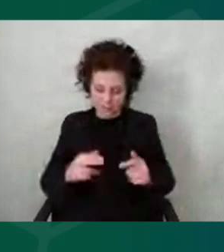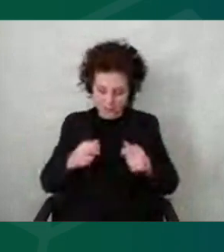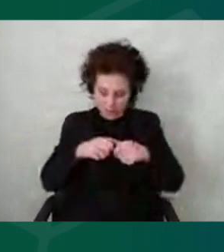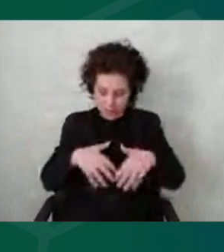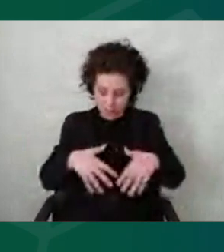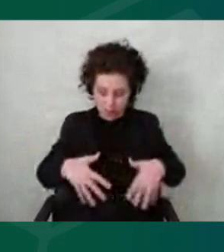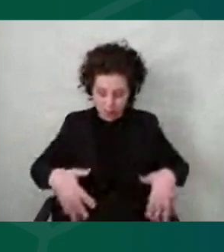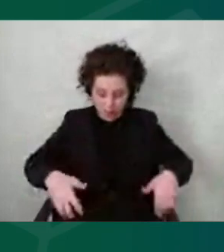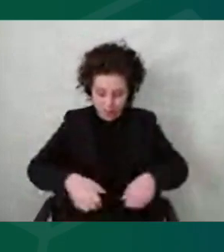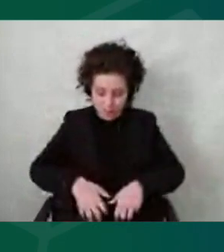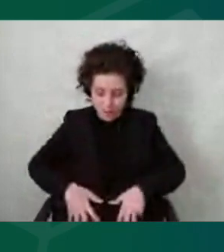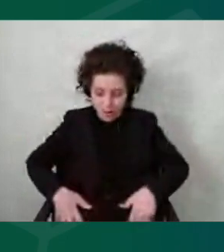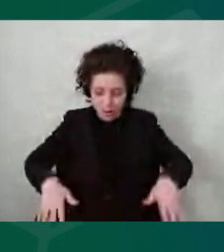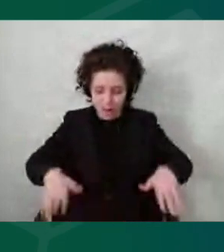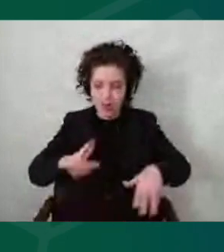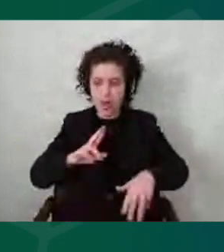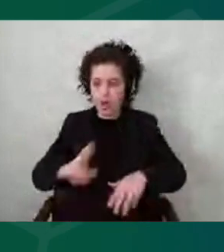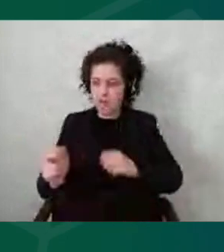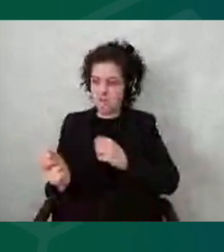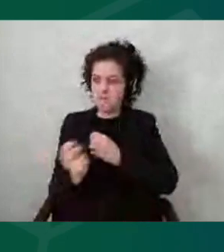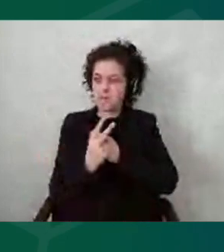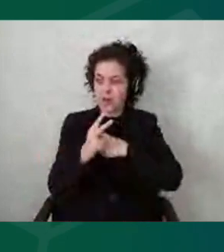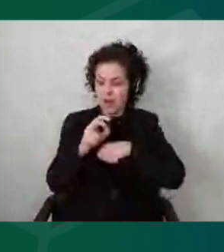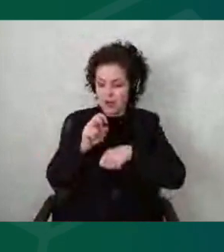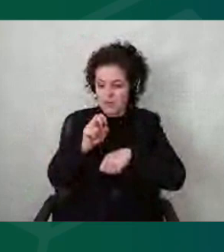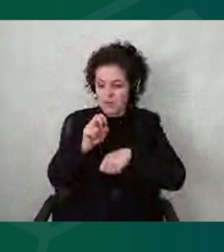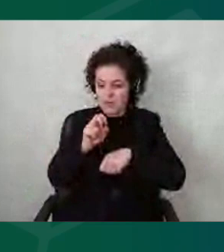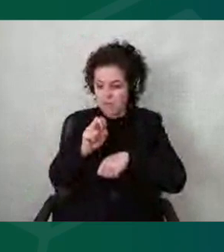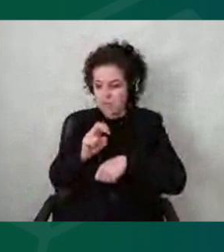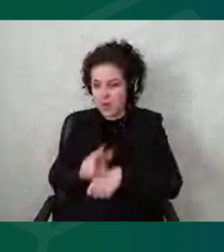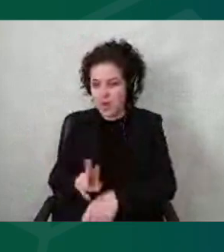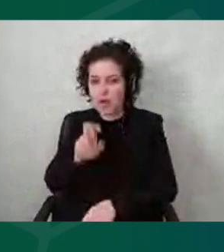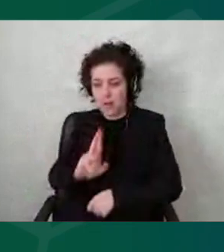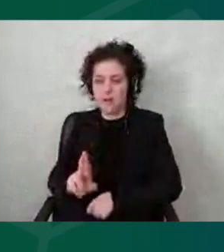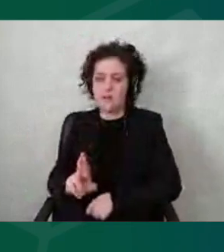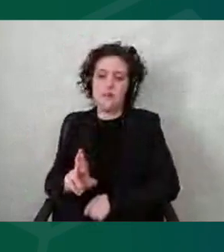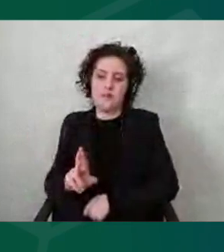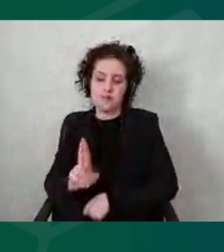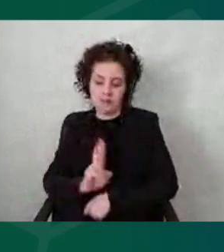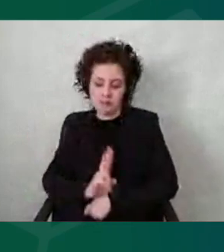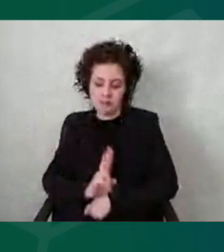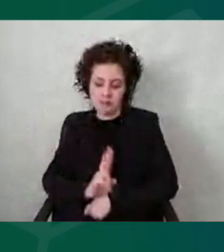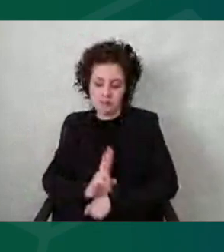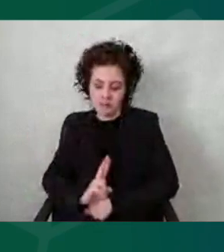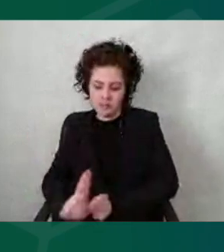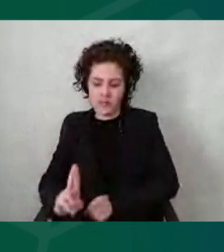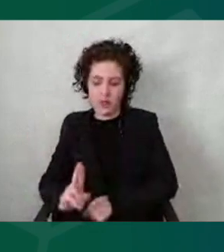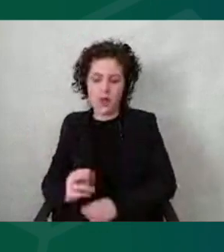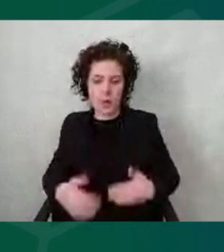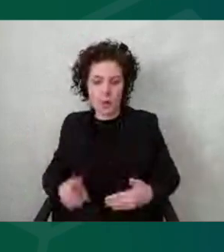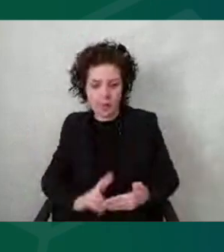por infecção, e com isso nós colocávamos na resposta inflamatória toda a